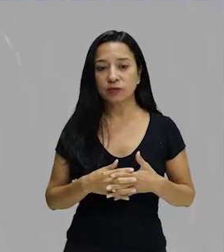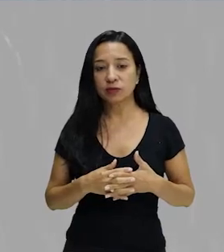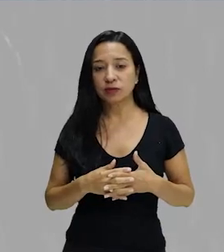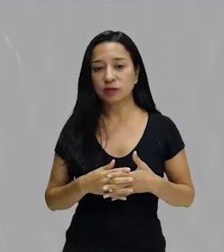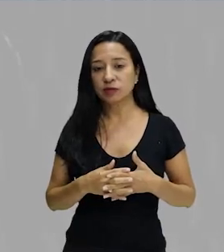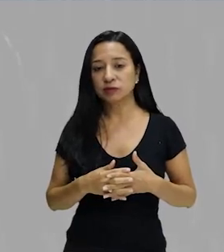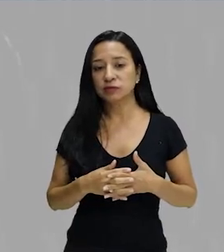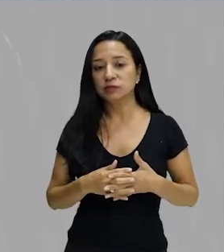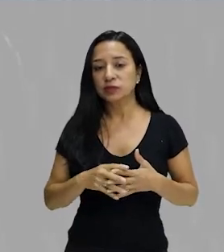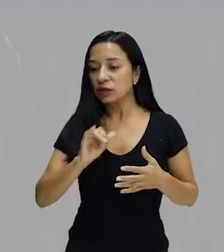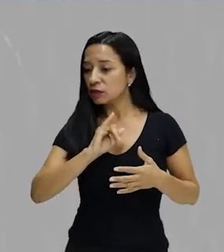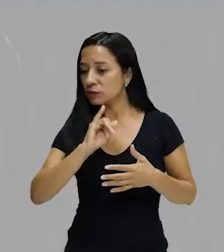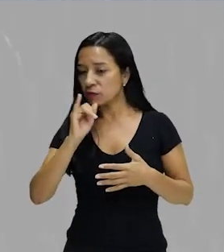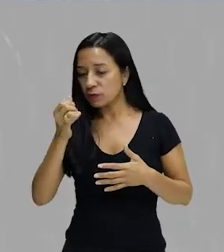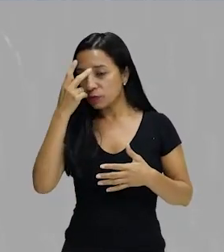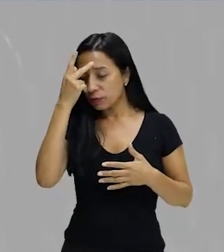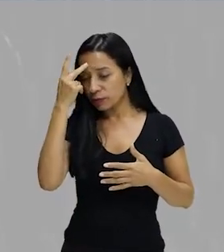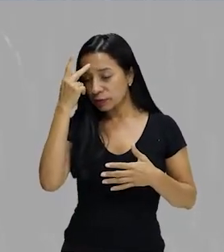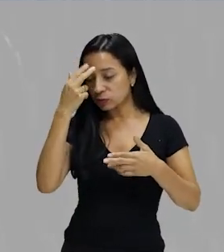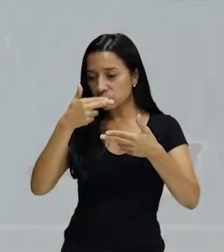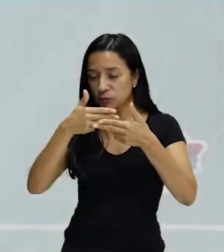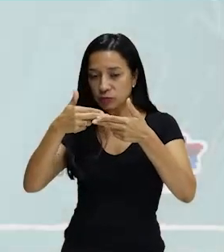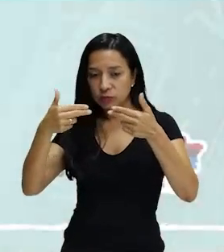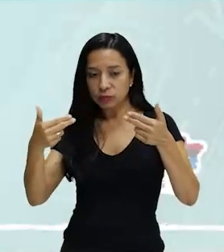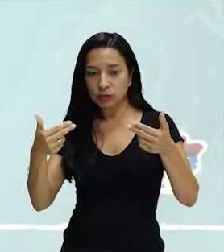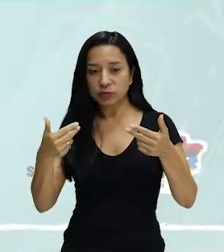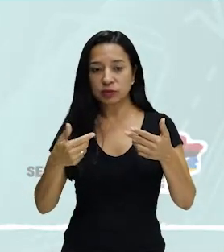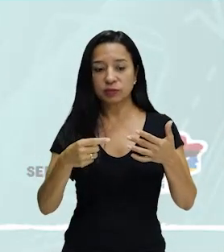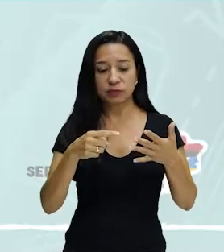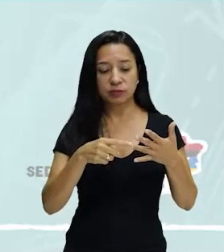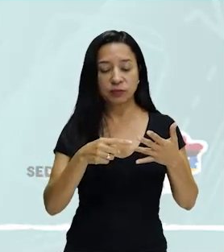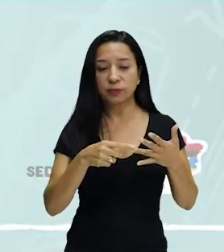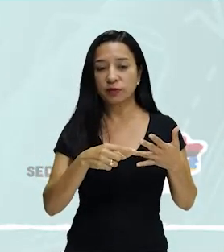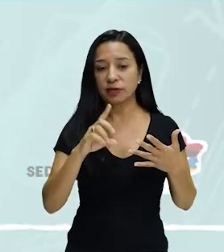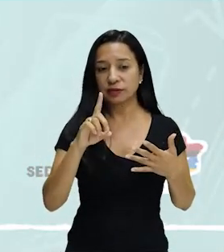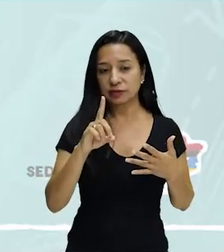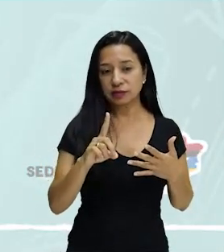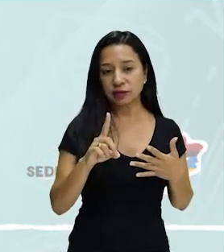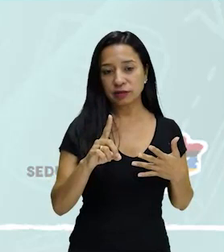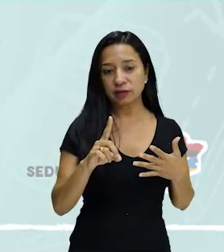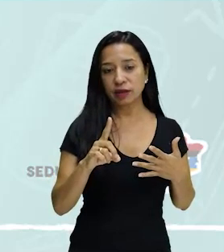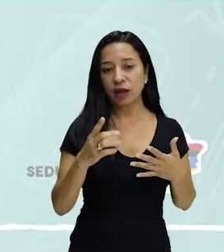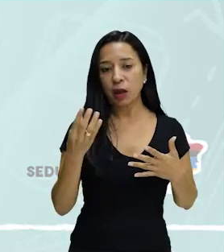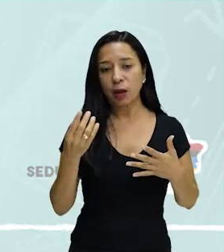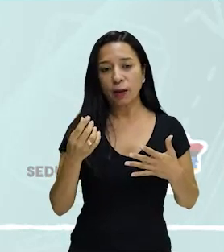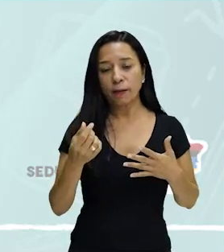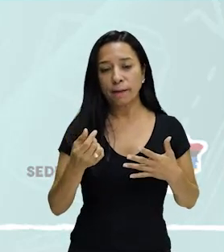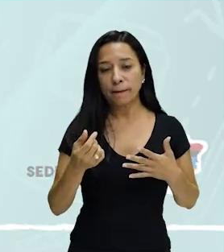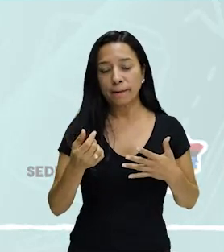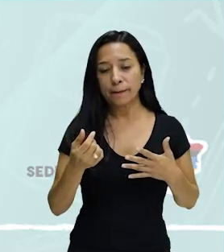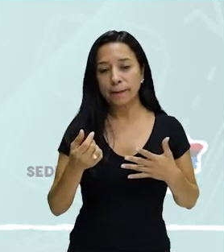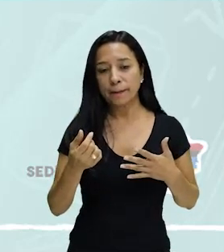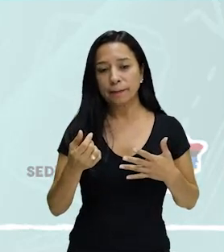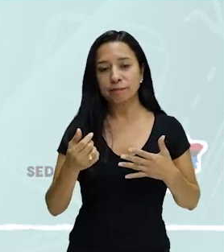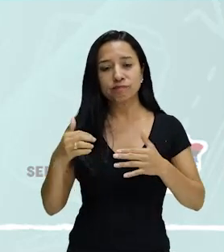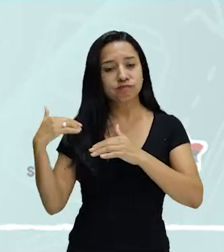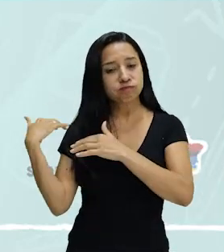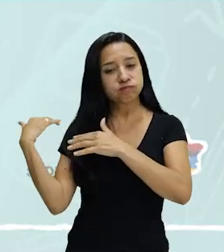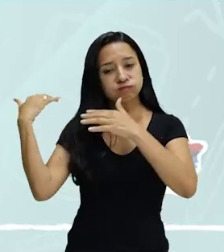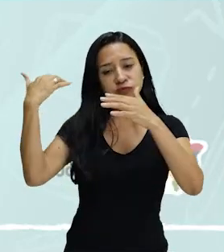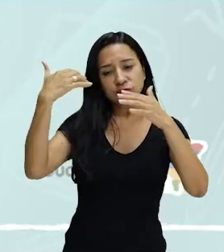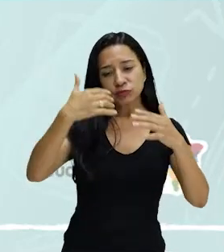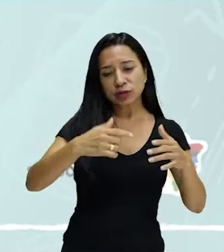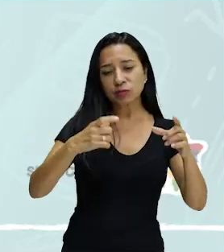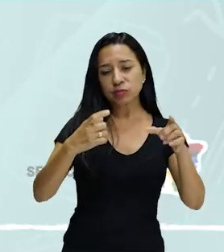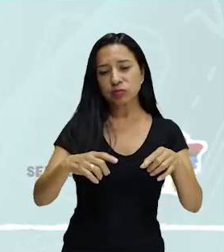informa alguém de alguma coisa. Há bastante tempo que assistimos em São Paulo. Assistir em São